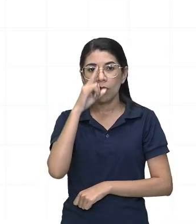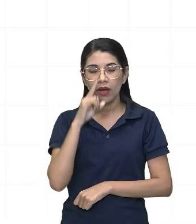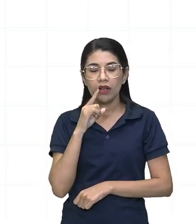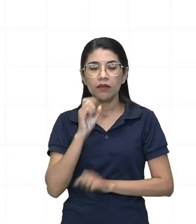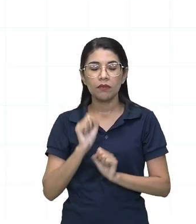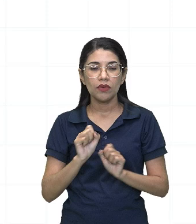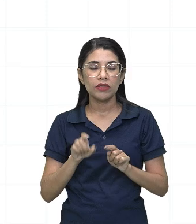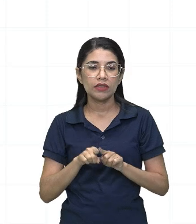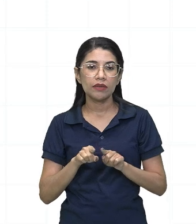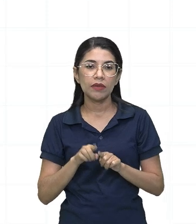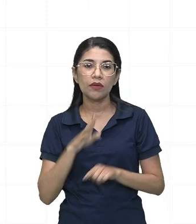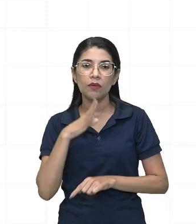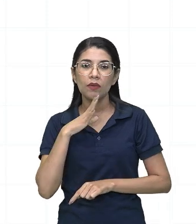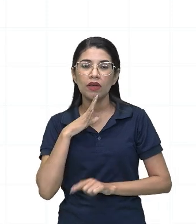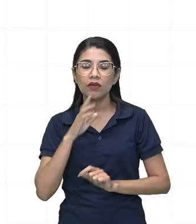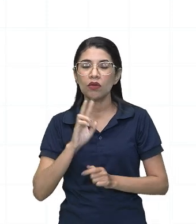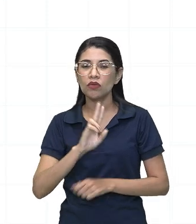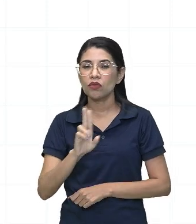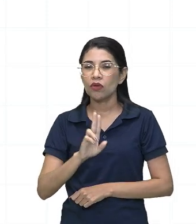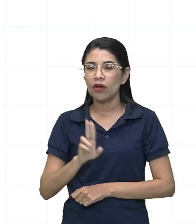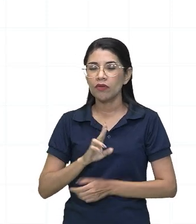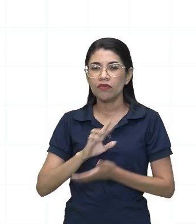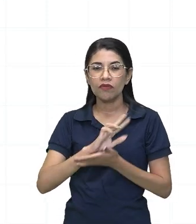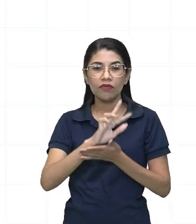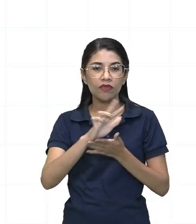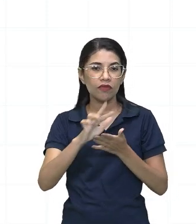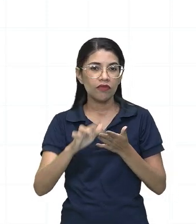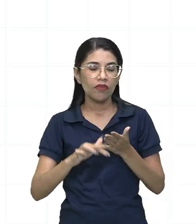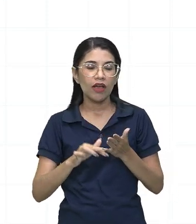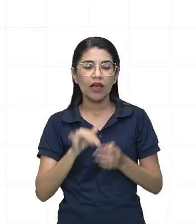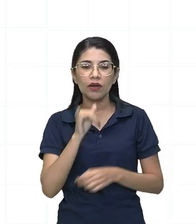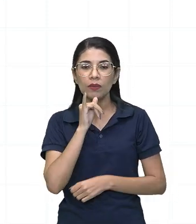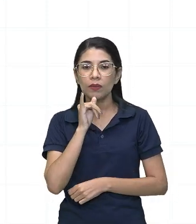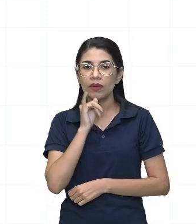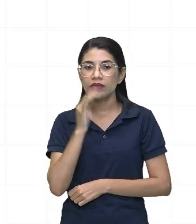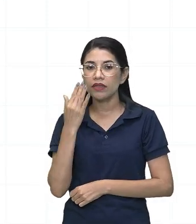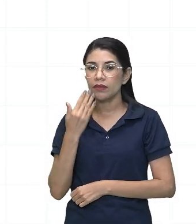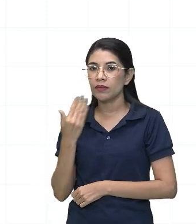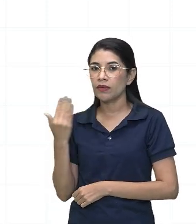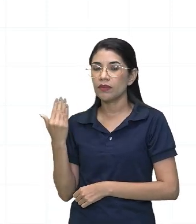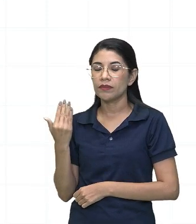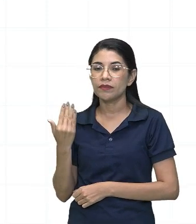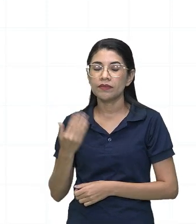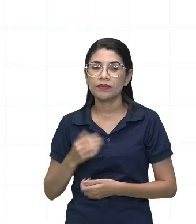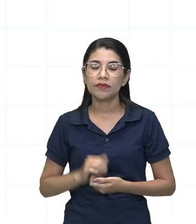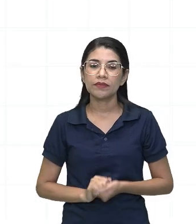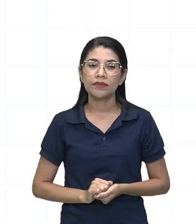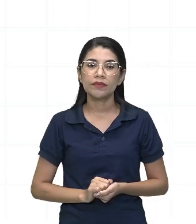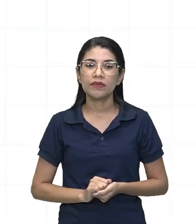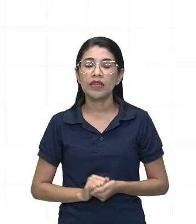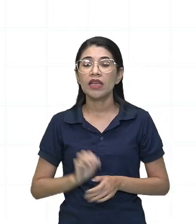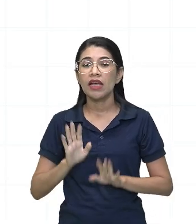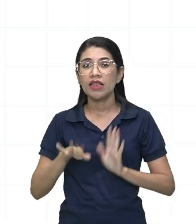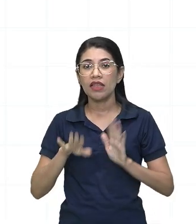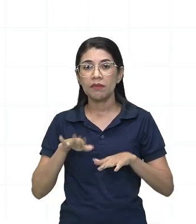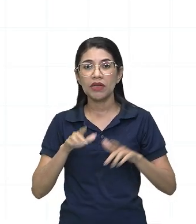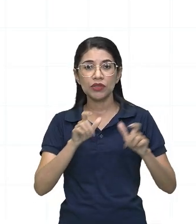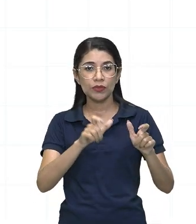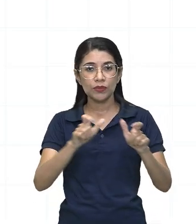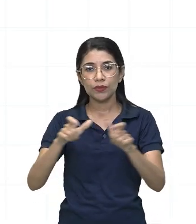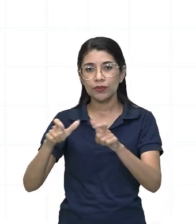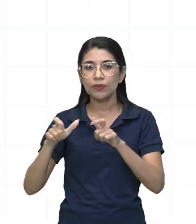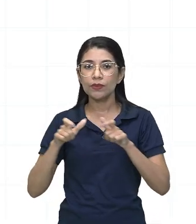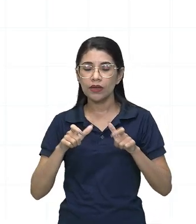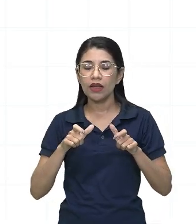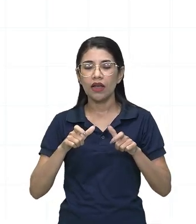ser conhecidos por diferentes nomes. Esses diferentes nomes dependem muito da região,